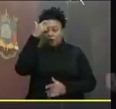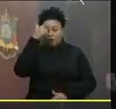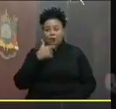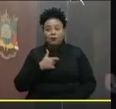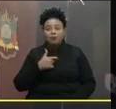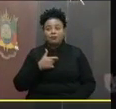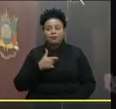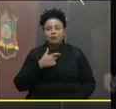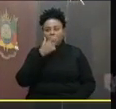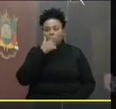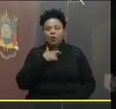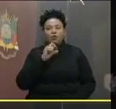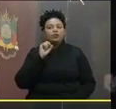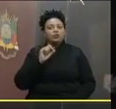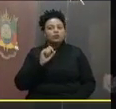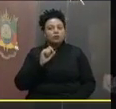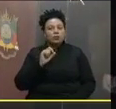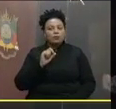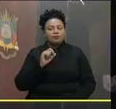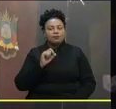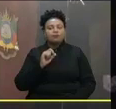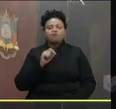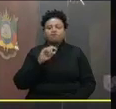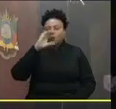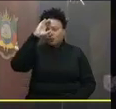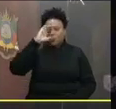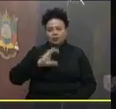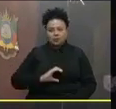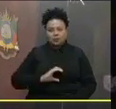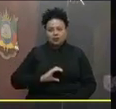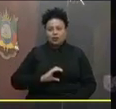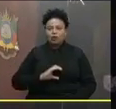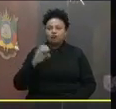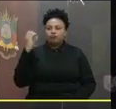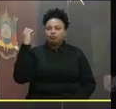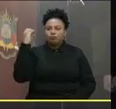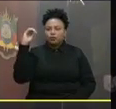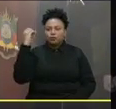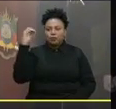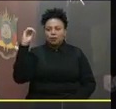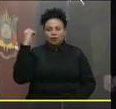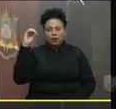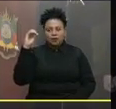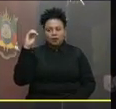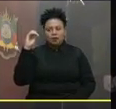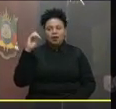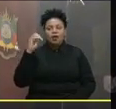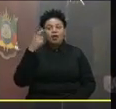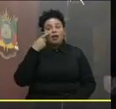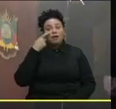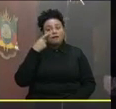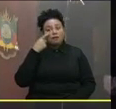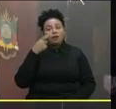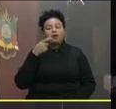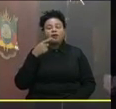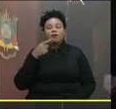pessoa. Eu acho que o cidadão porto-alegrense, ele enxerga